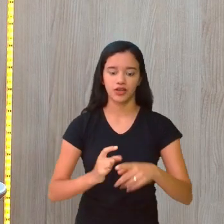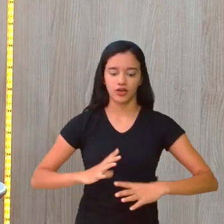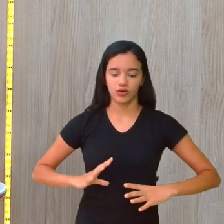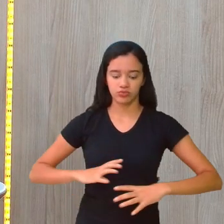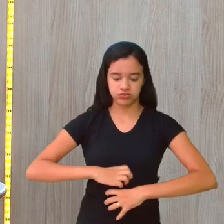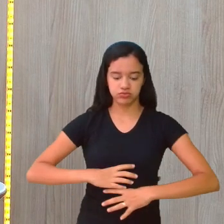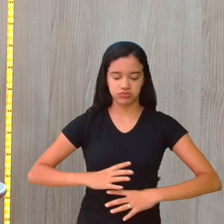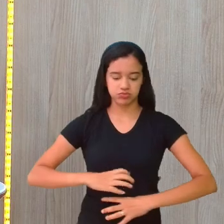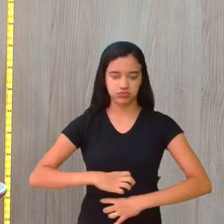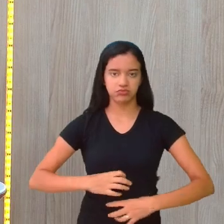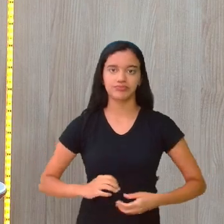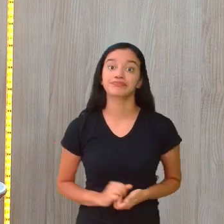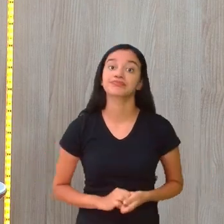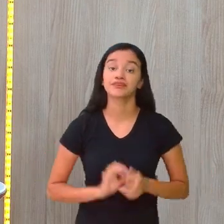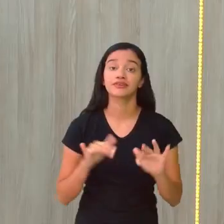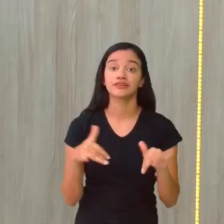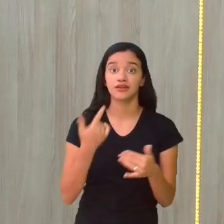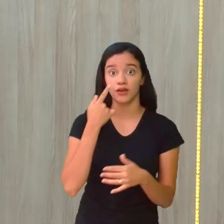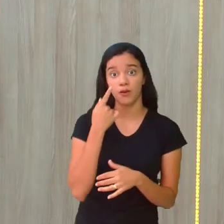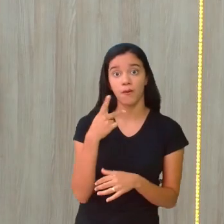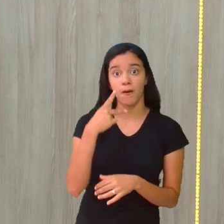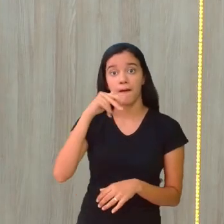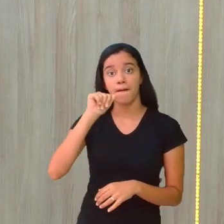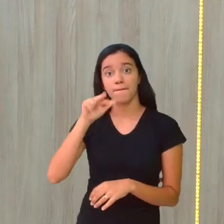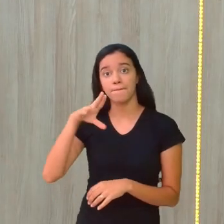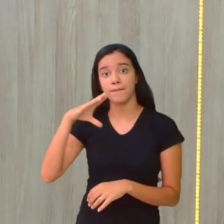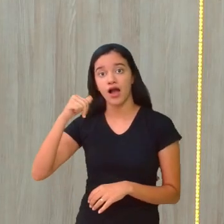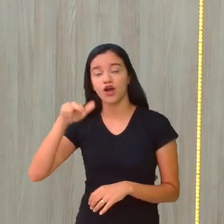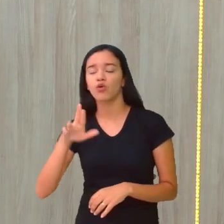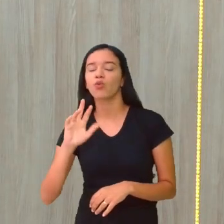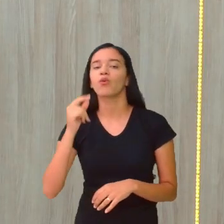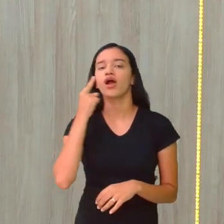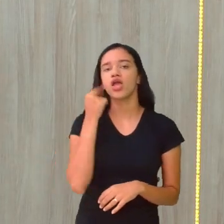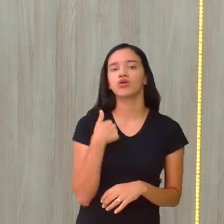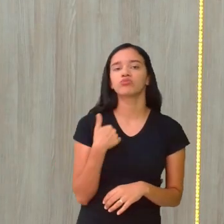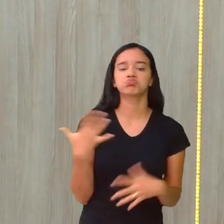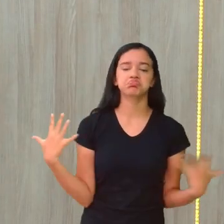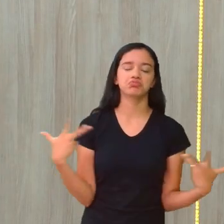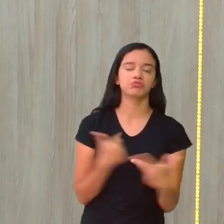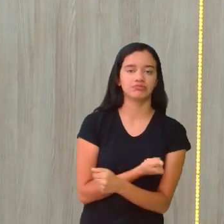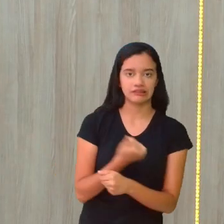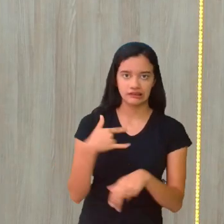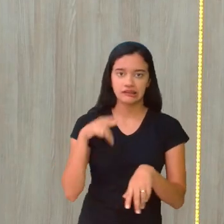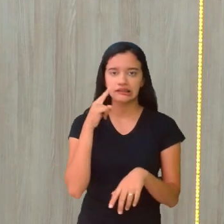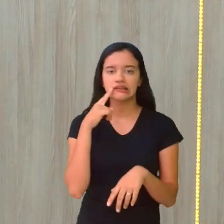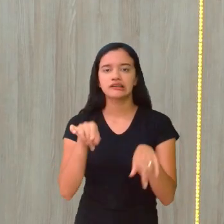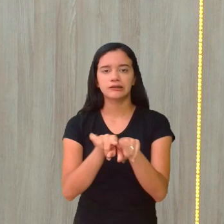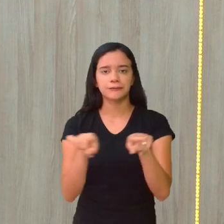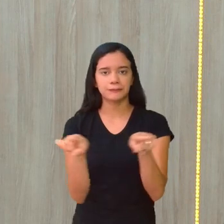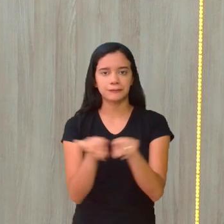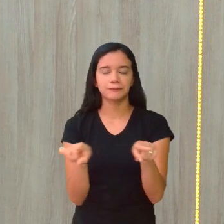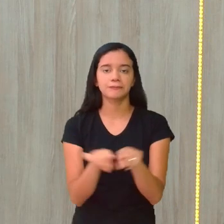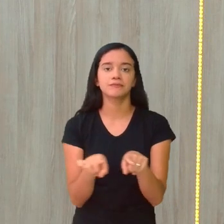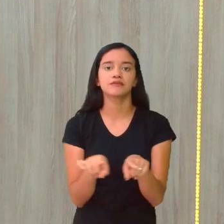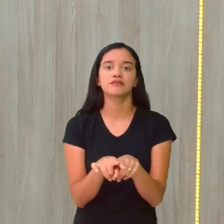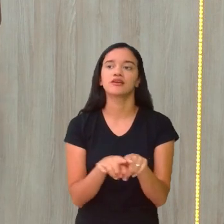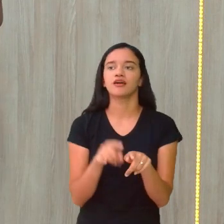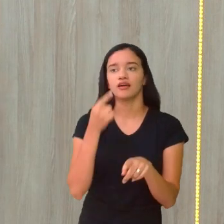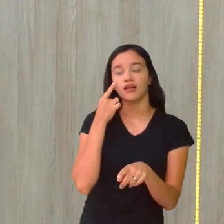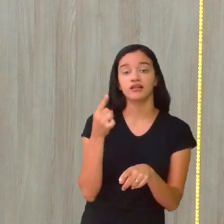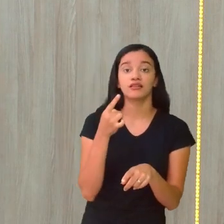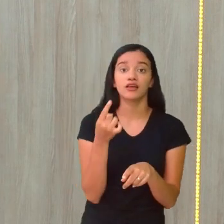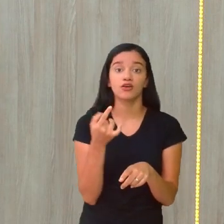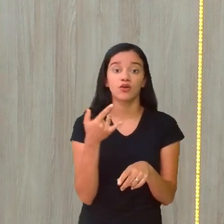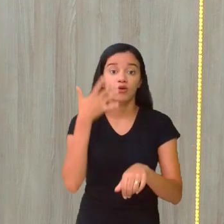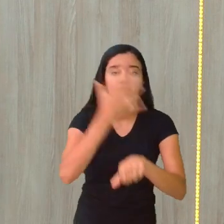a nossa coluna. Exatamente. Então, o parkour eu acho fantástico, porque ele explora é uma das que mais explora,